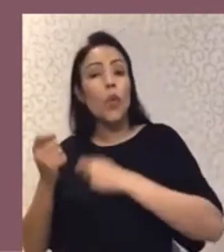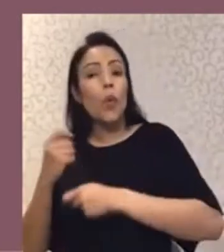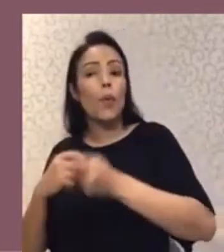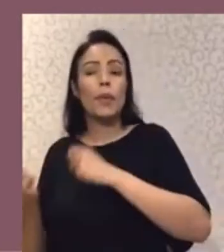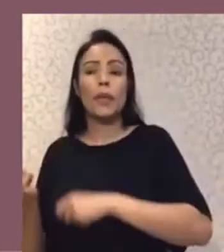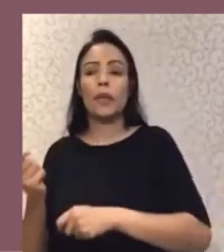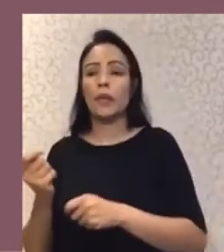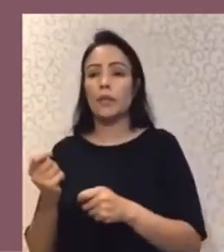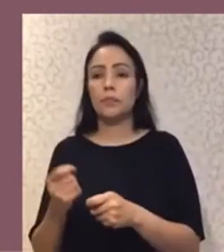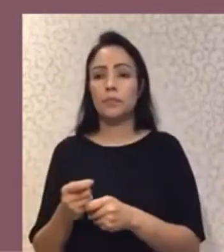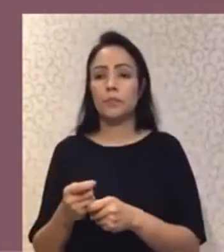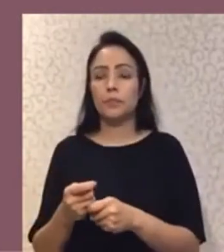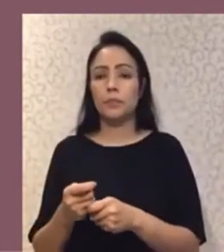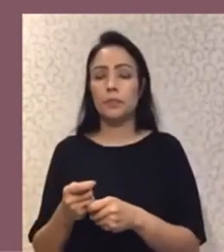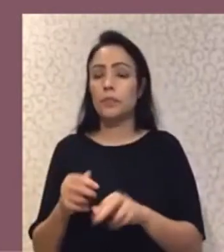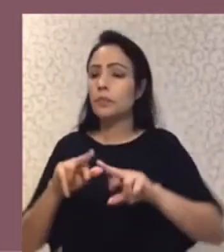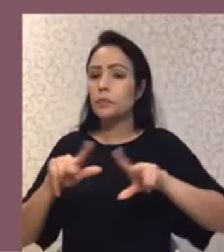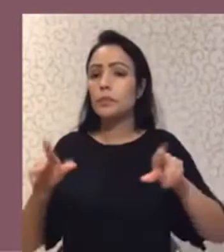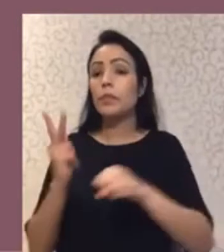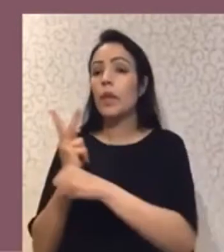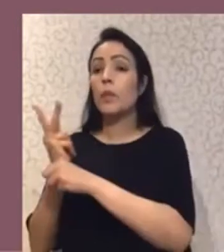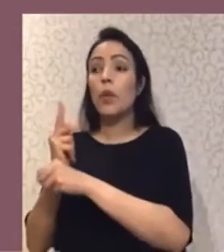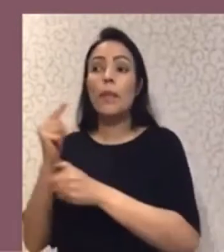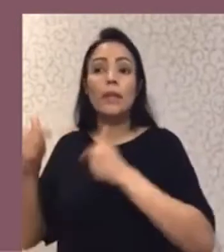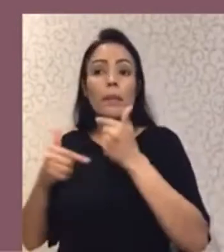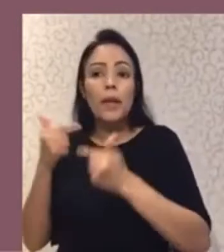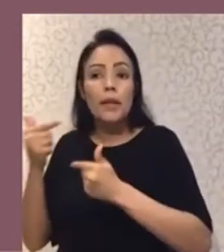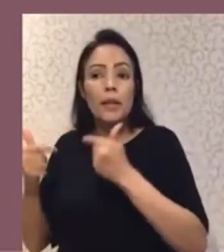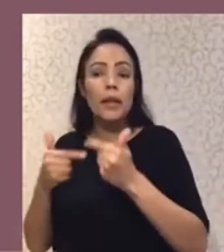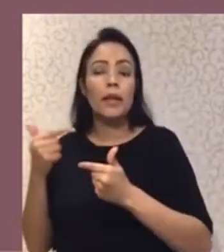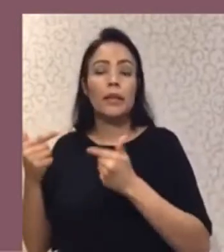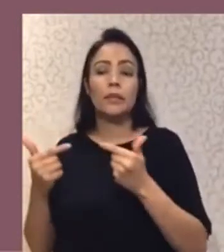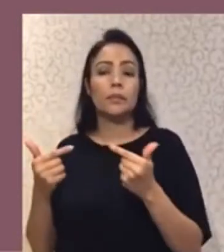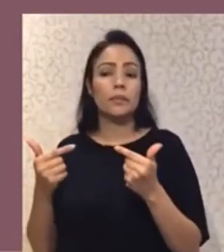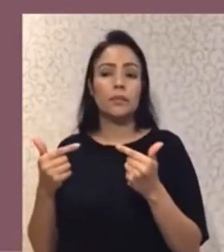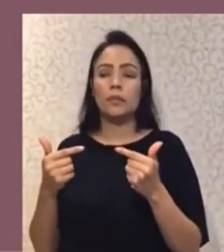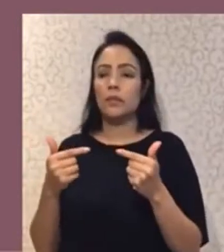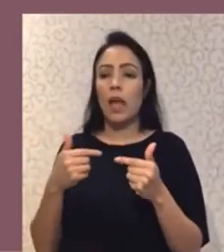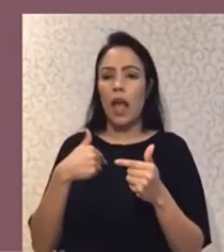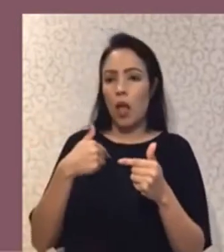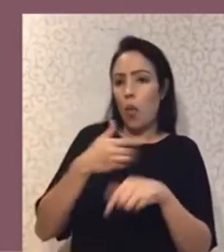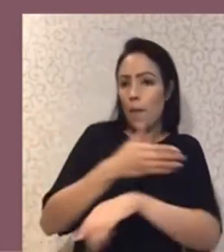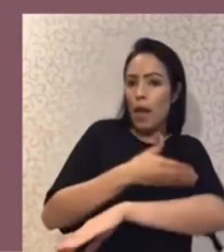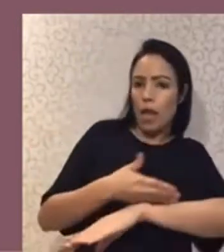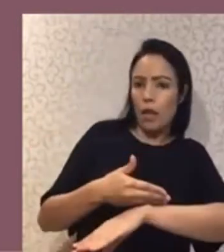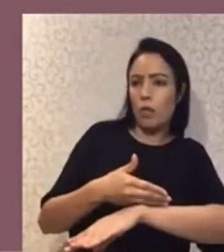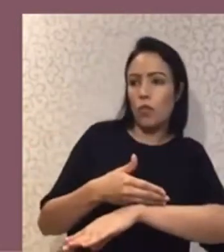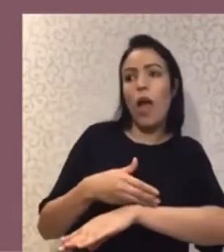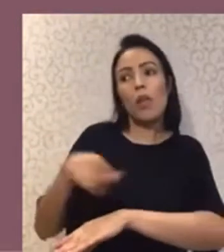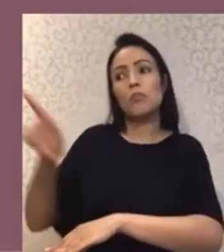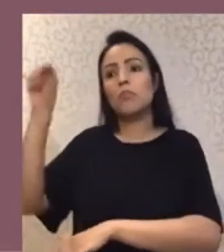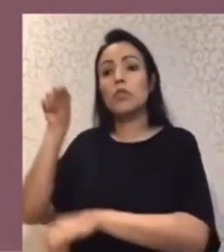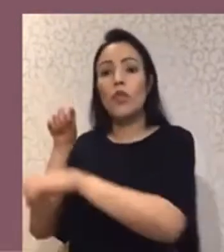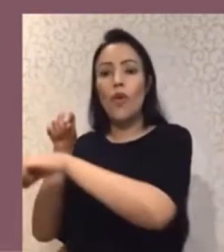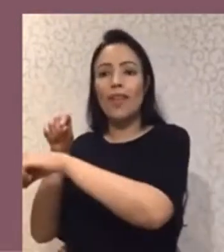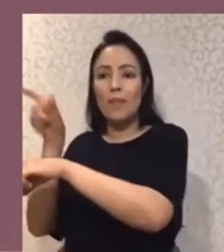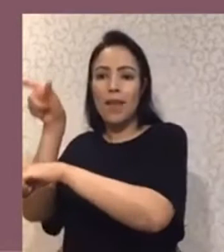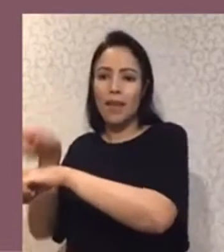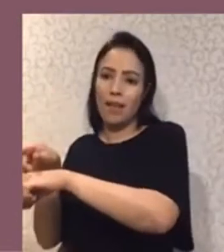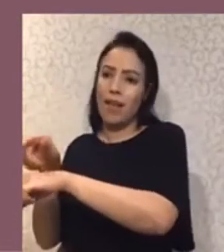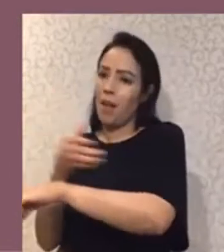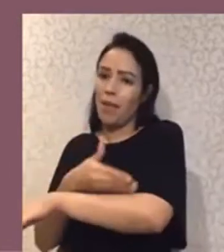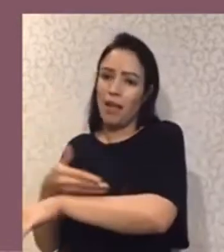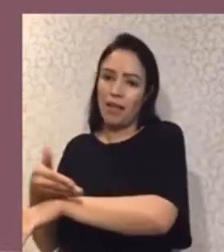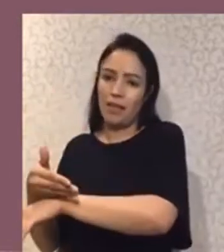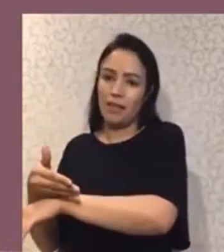na procura, né, do mercado de trabalho. Ou seja, o branco escolhe pelo branco. Mas mais do que isso, o branco